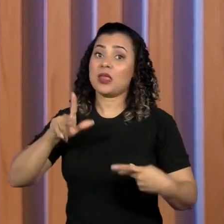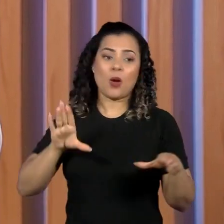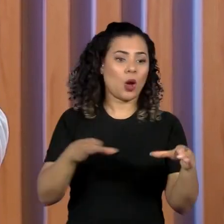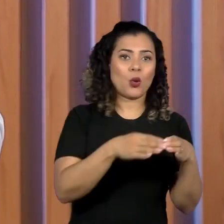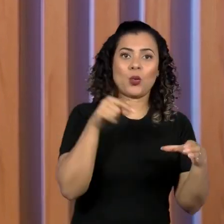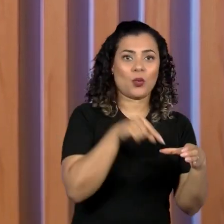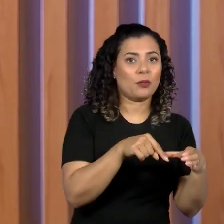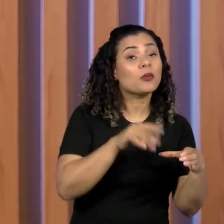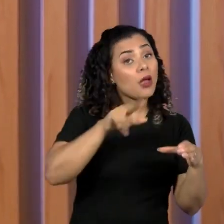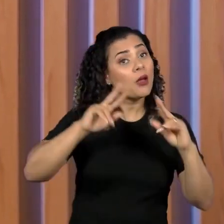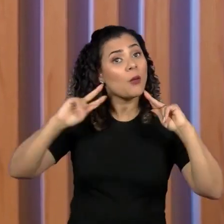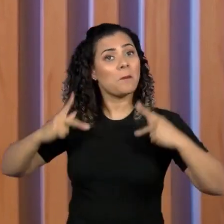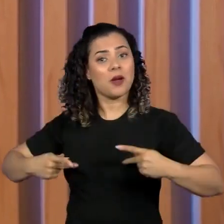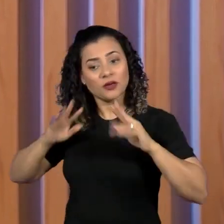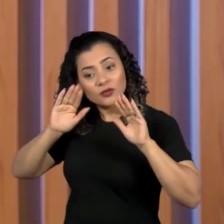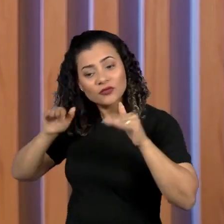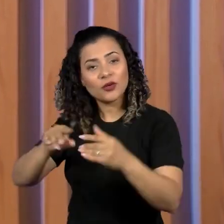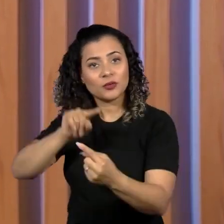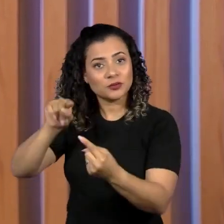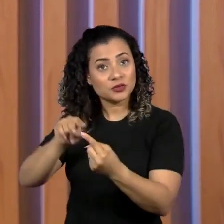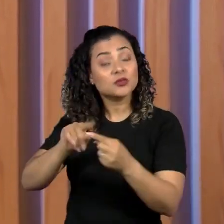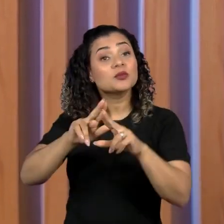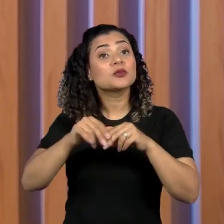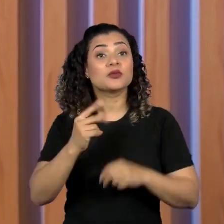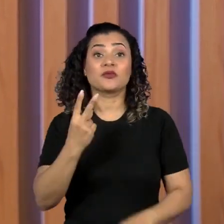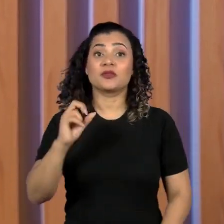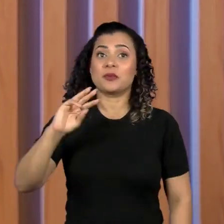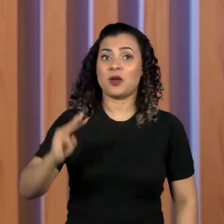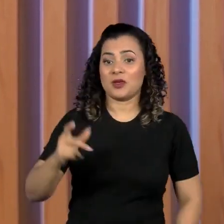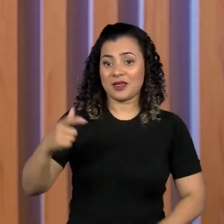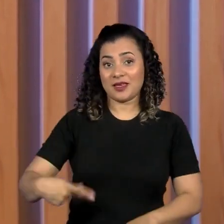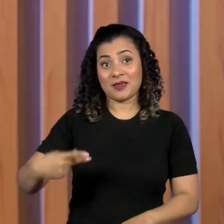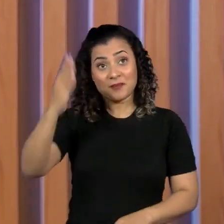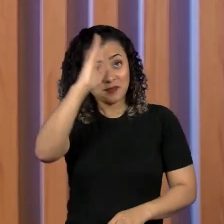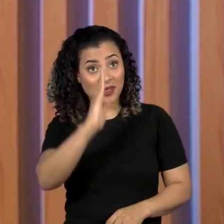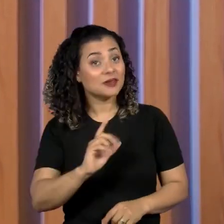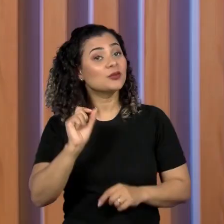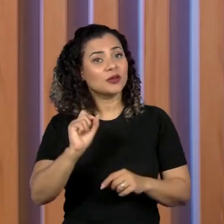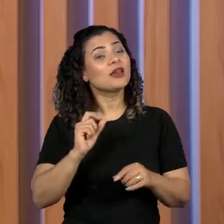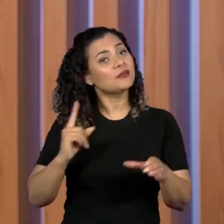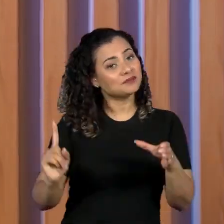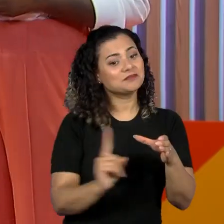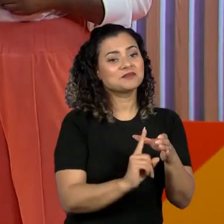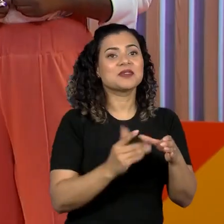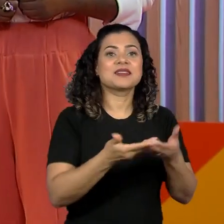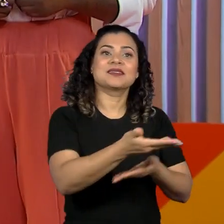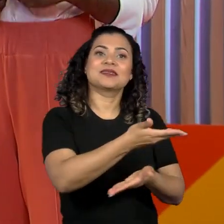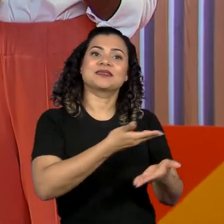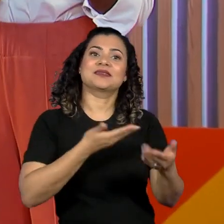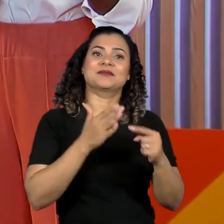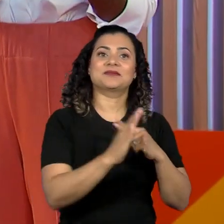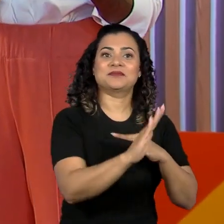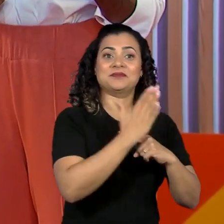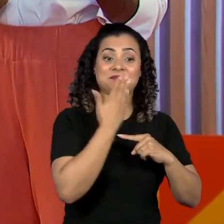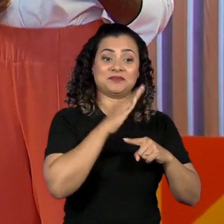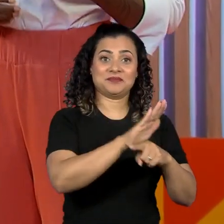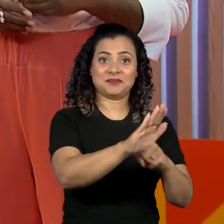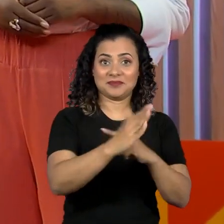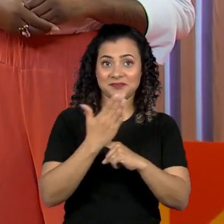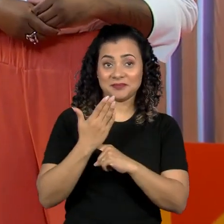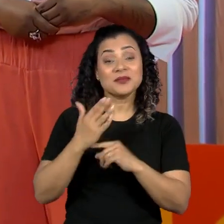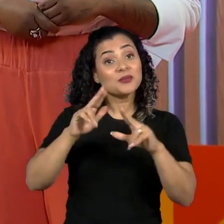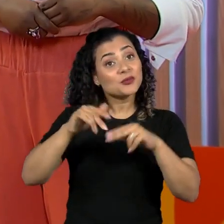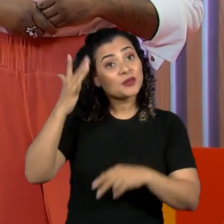Brasil, cerca de 20 milhões de pessoas são associadas a algum tipo de cooperativa. E como amanhã,